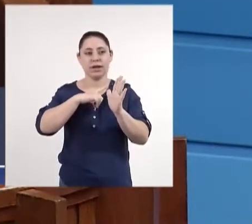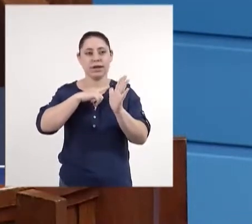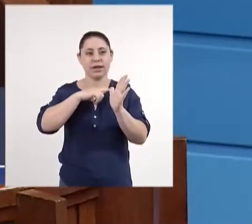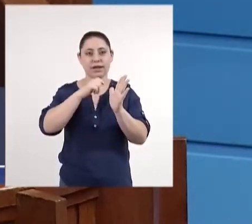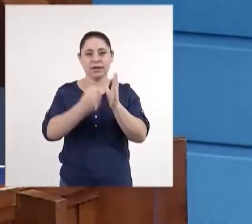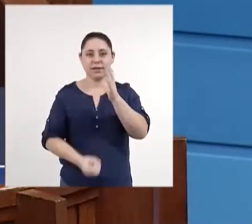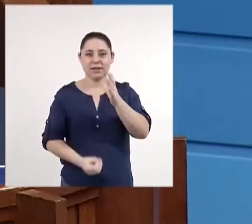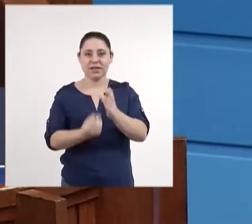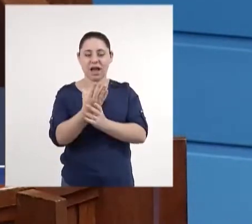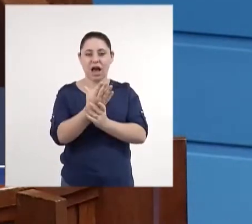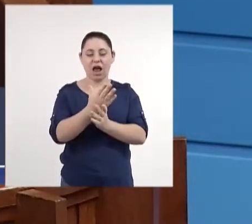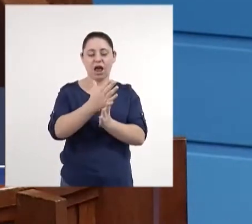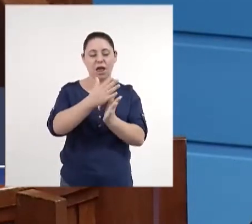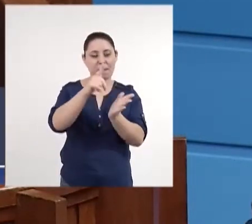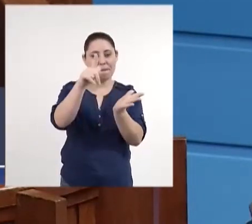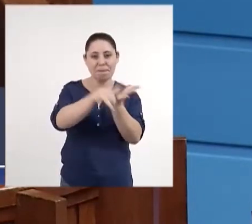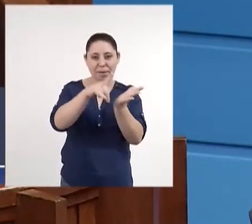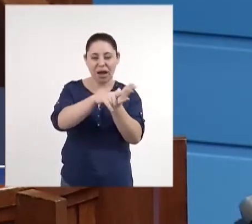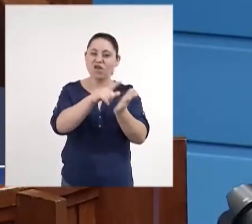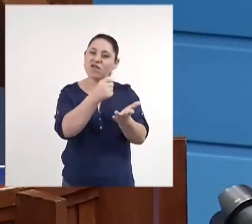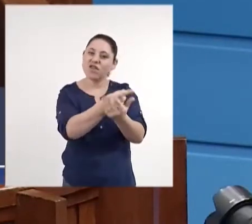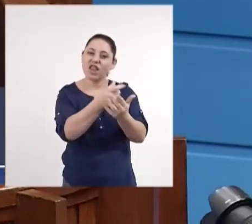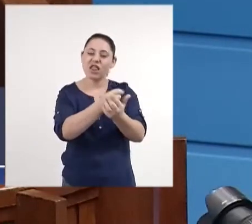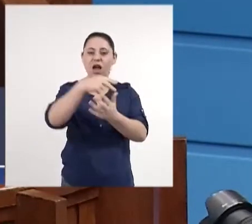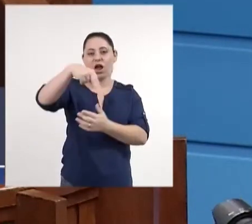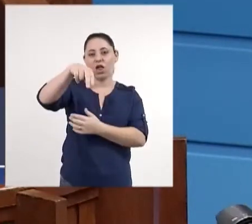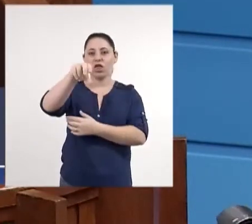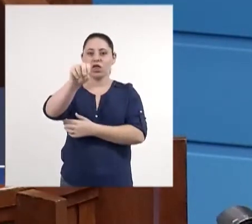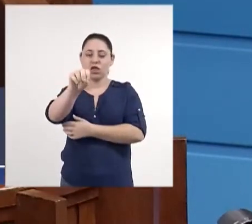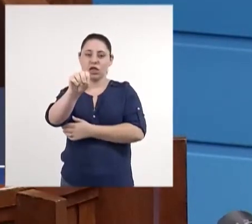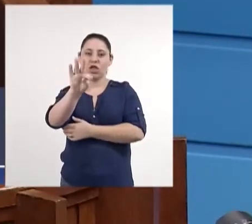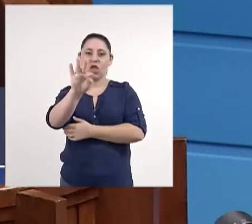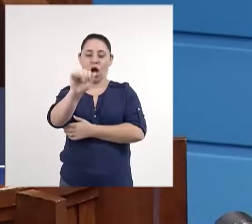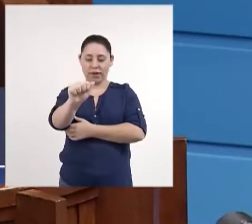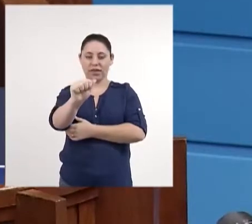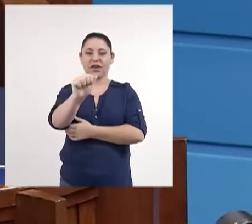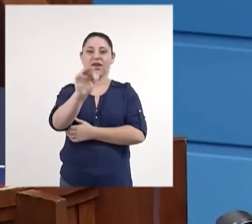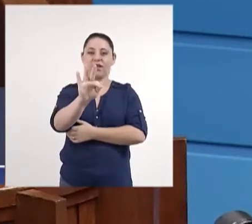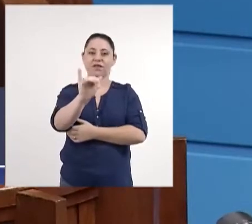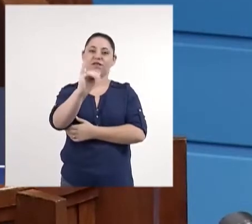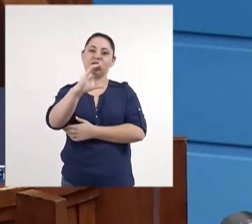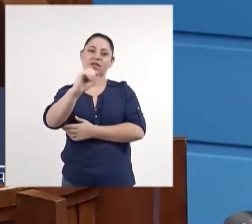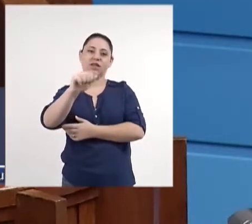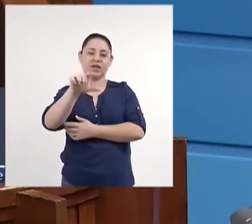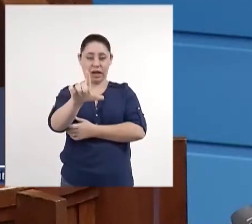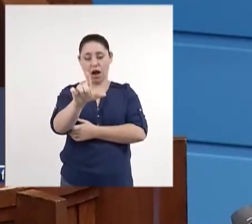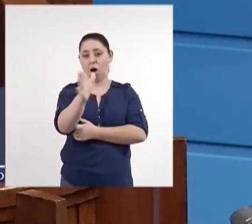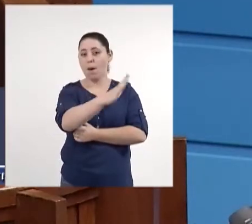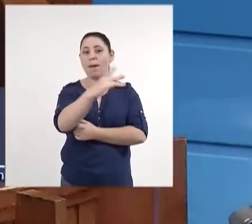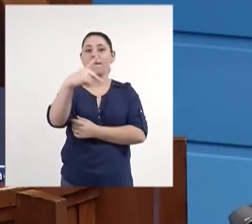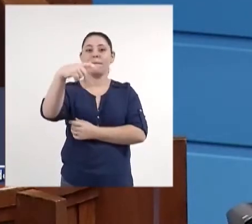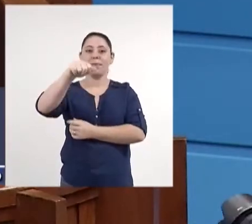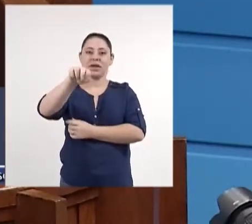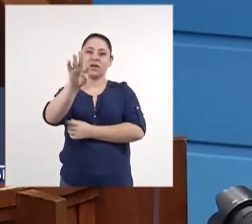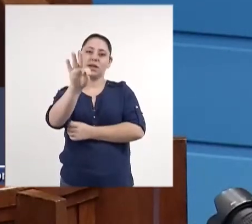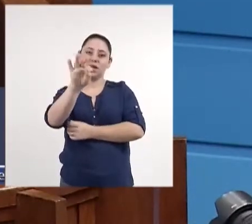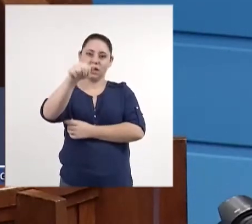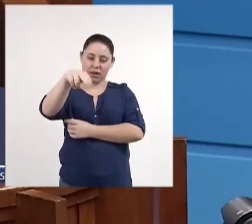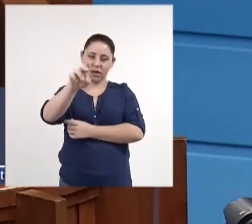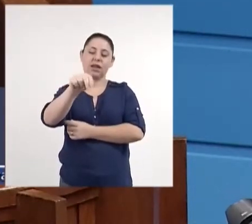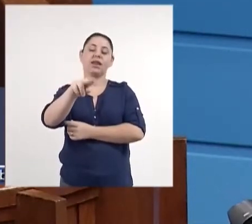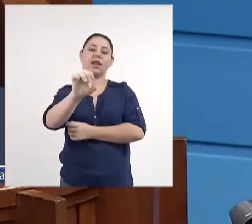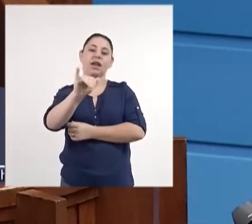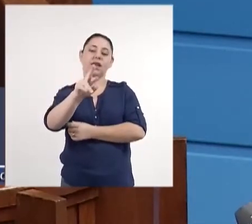para nós, deputado Pedro Kempis, você se lembra? Eu dei um nome, Nota Fiscal Pantaneira. Não colou. O deputado Zé Teixeira fez